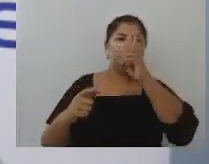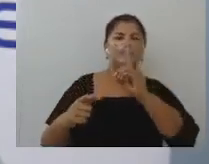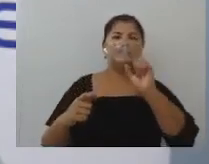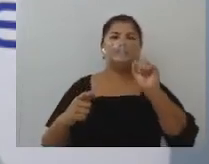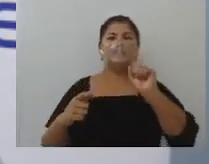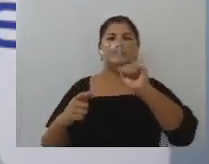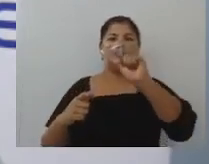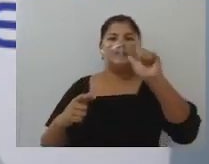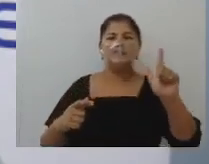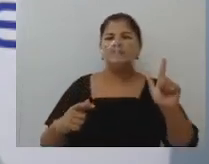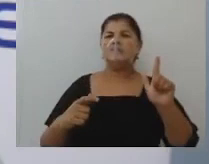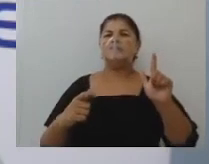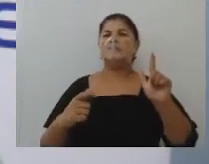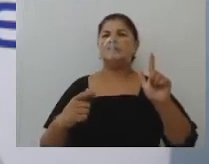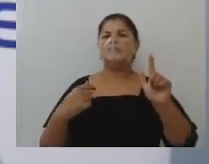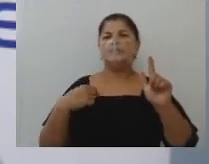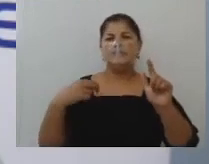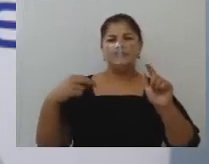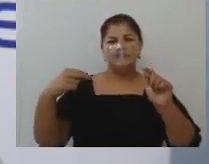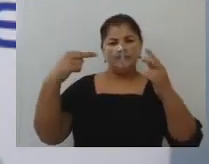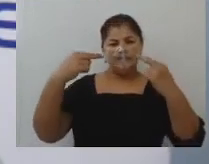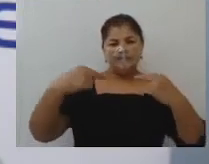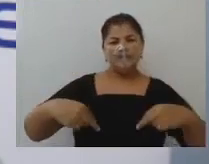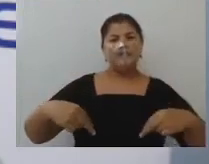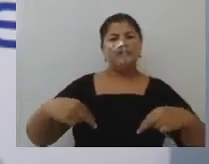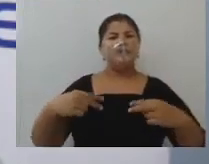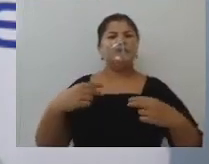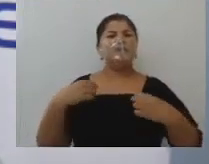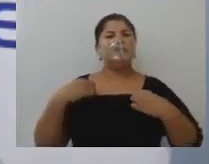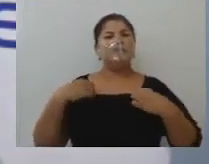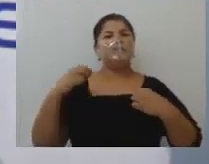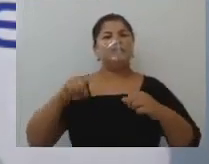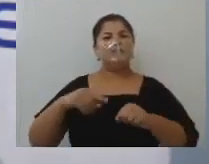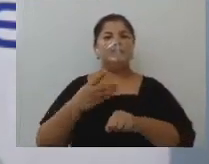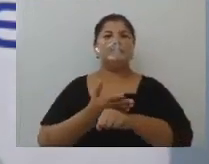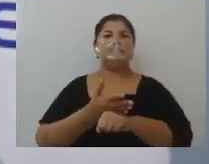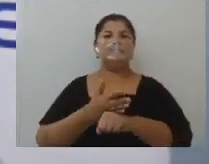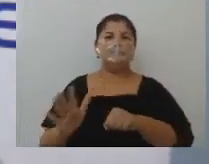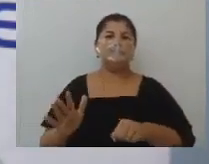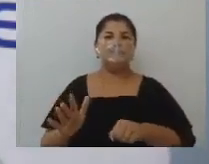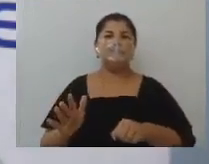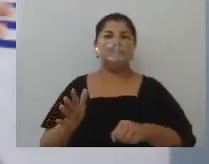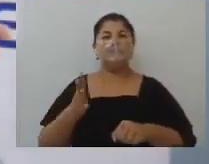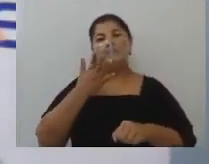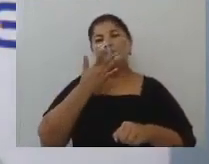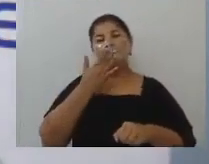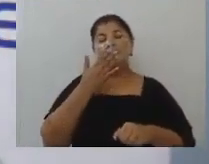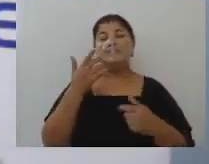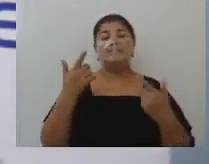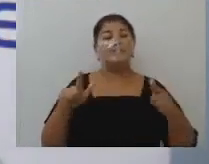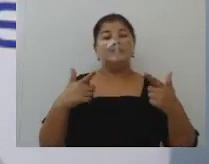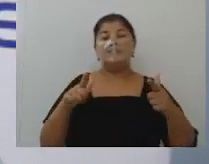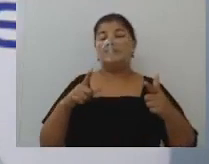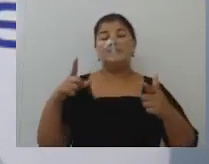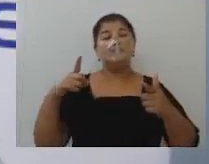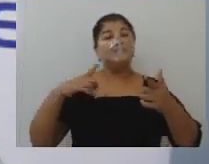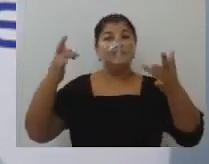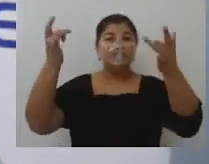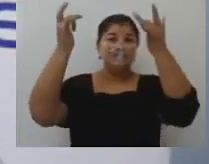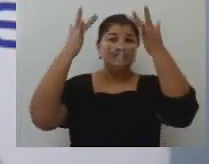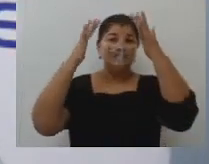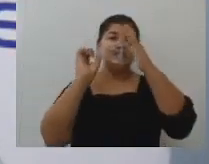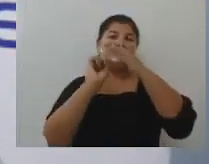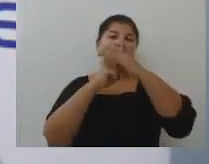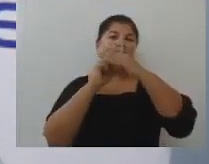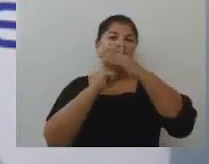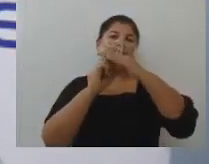azul, aí você já começa a enxergar a roupa como se fosse branca. Concorda? Cores não existem. Lembra? Cores são coisas